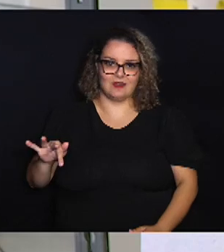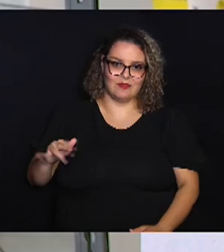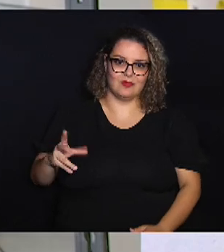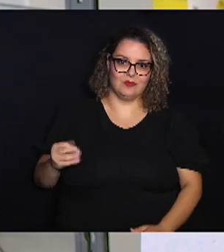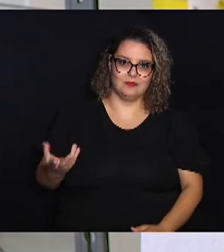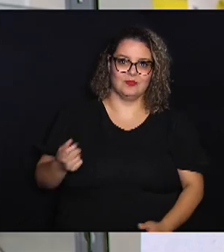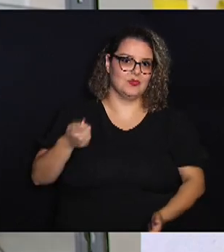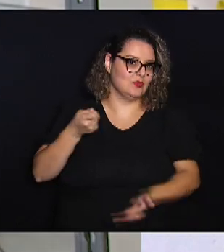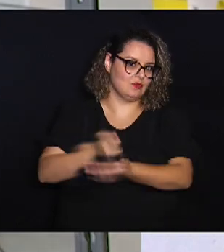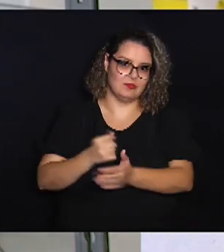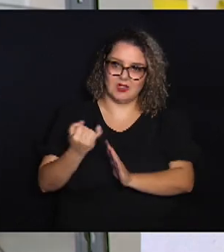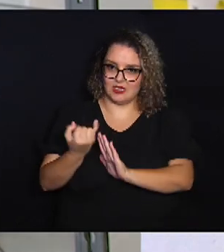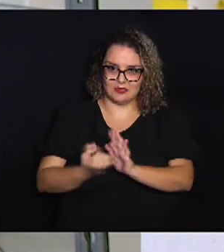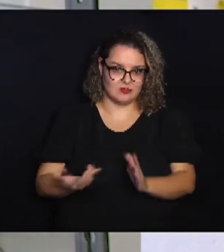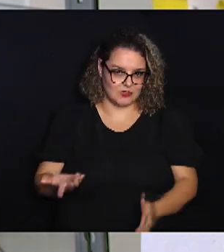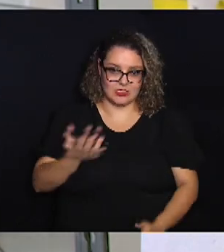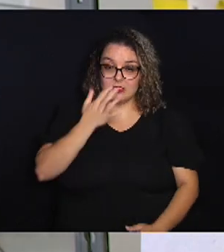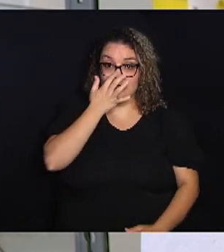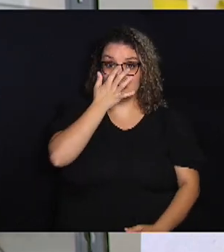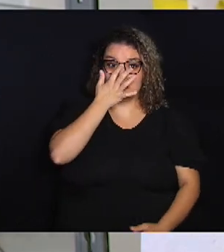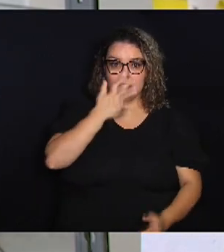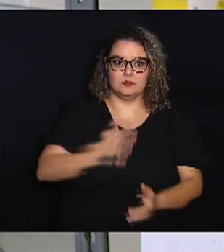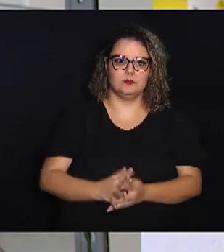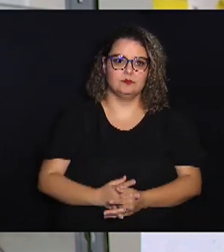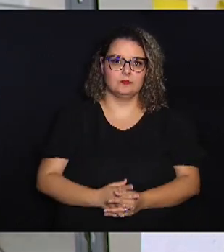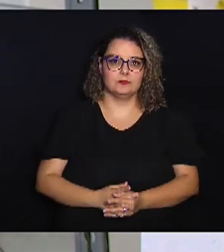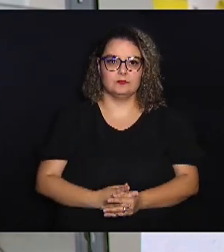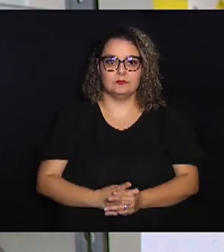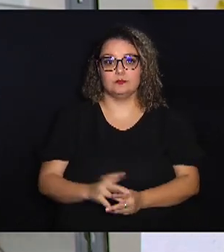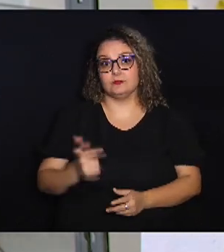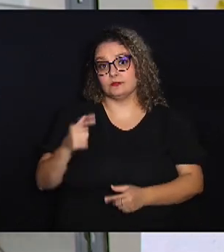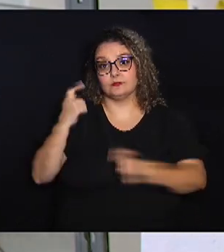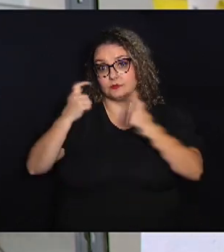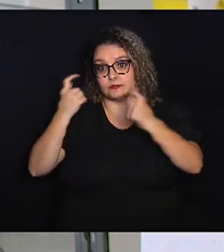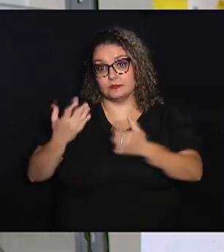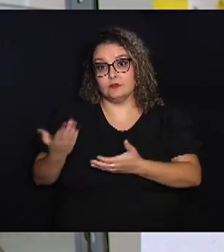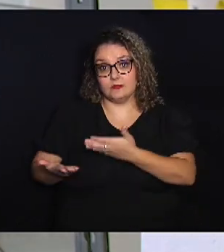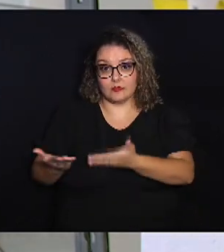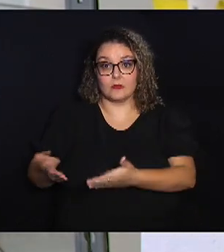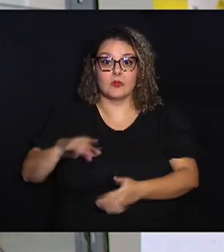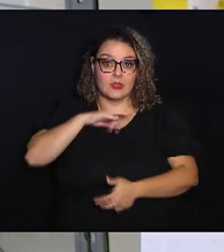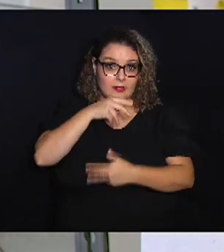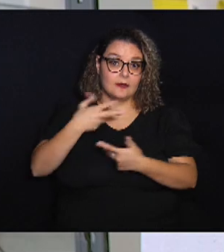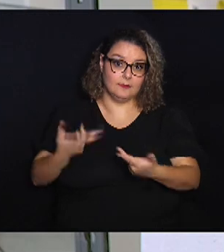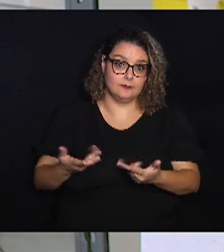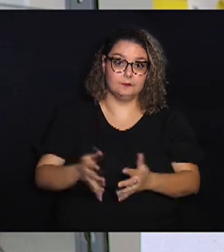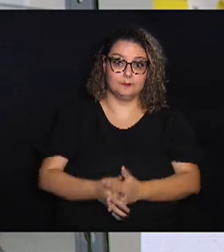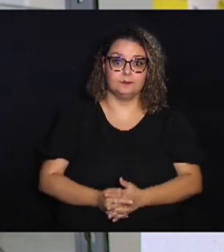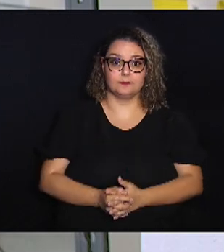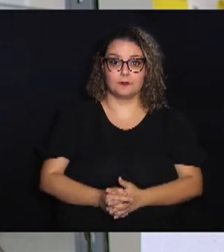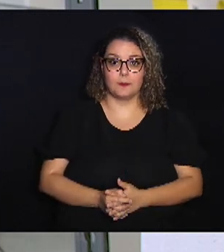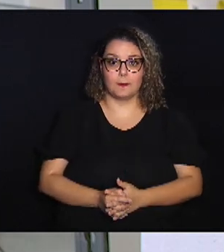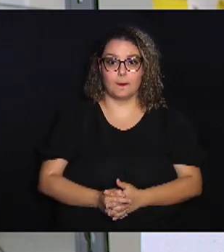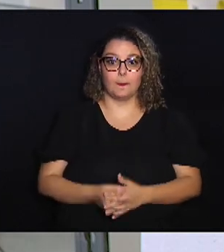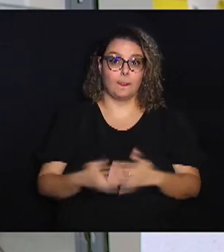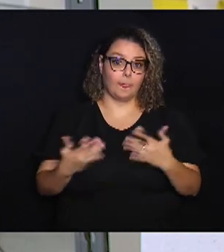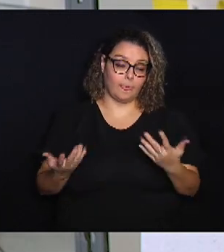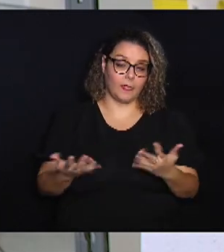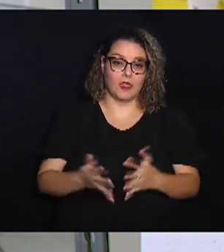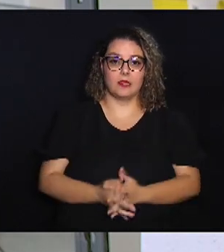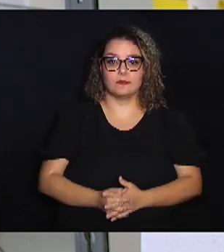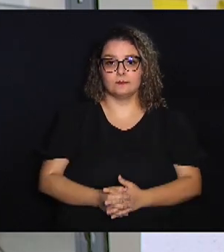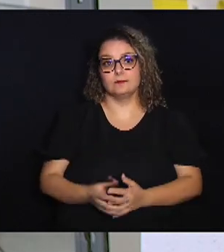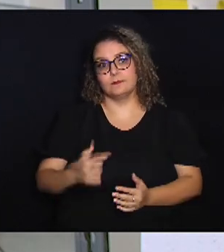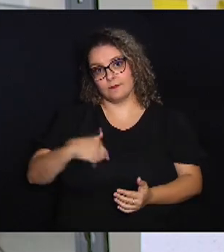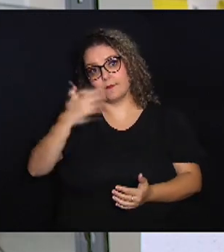paga imposto, né? E que não preocupa com cuidado com aquele animal e etc, né? Então, eu